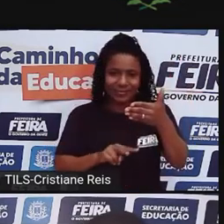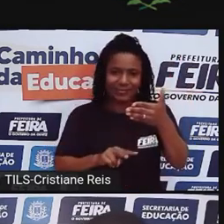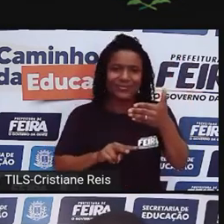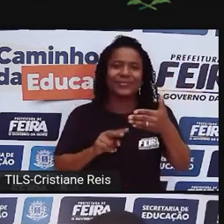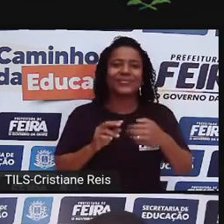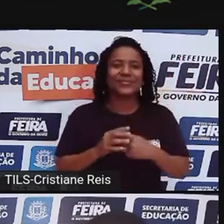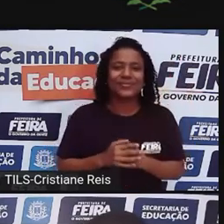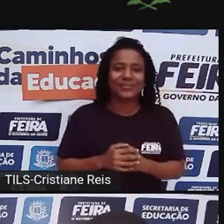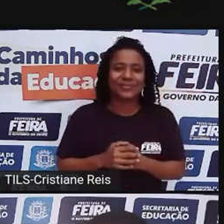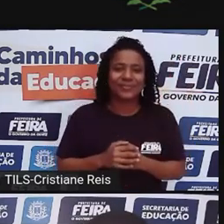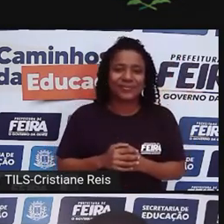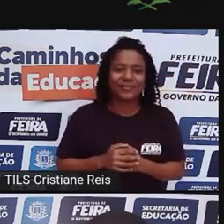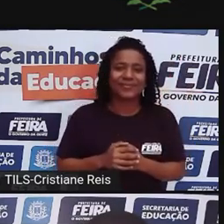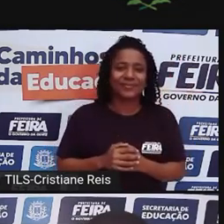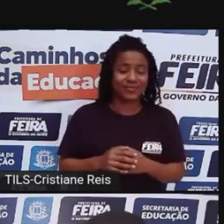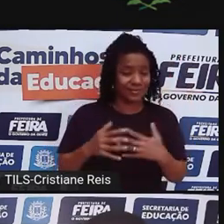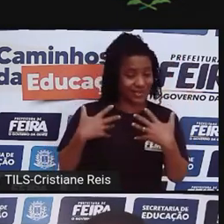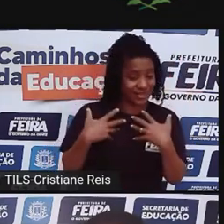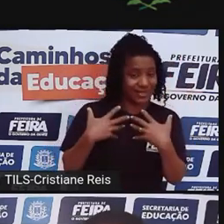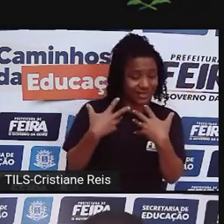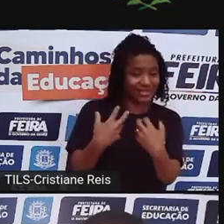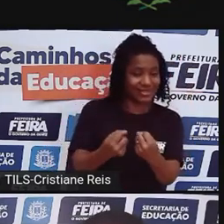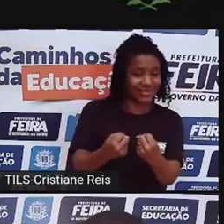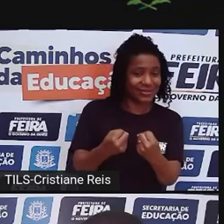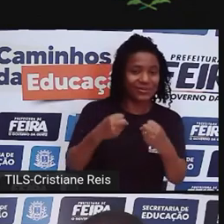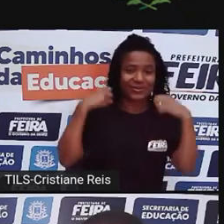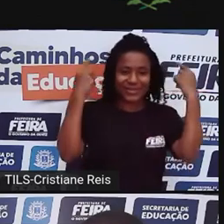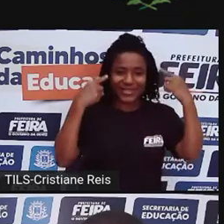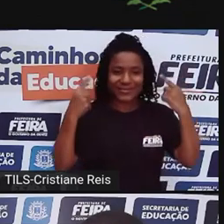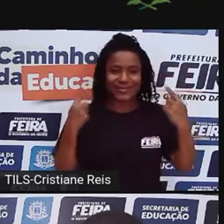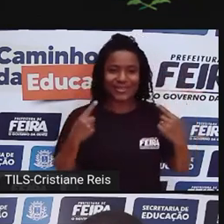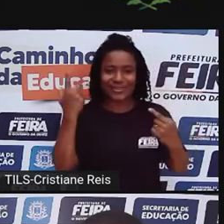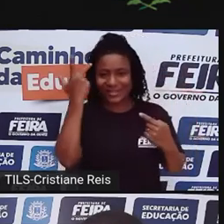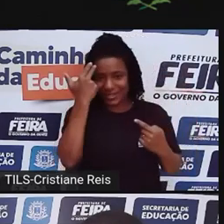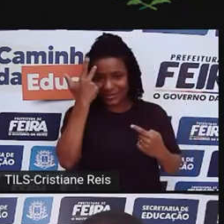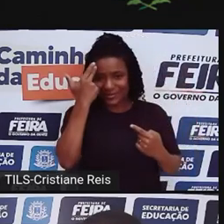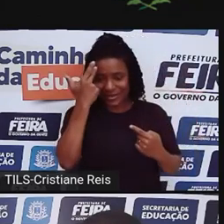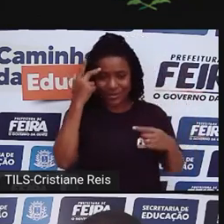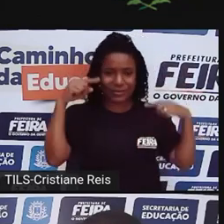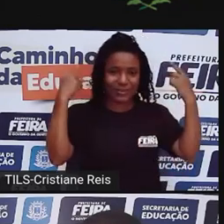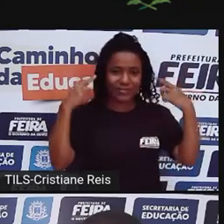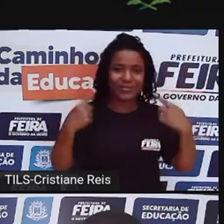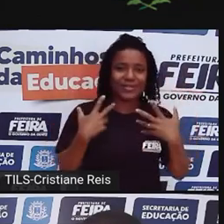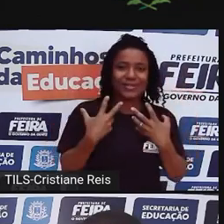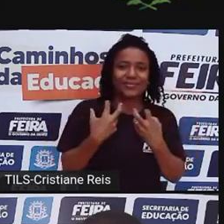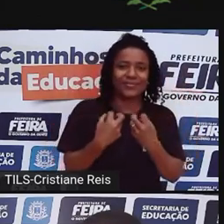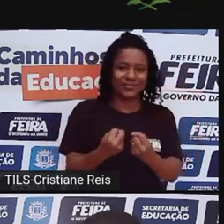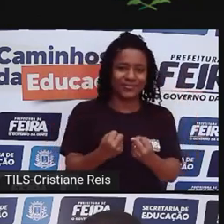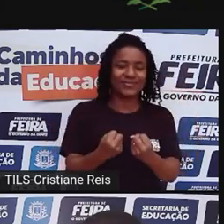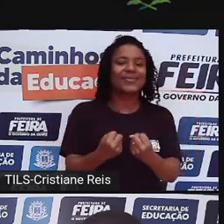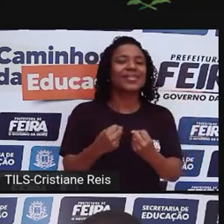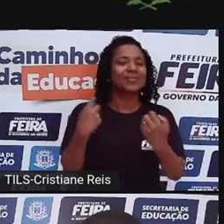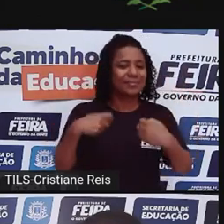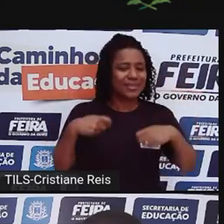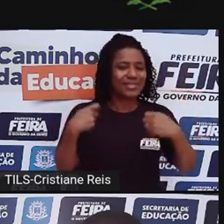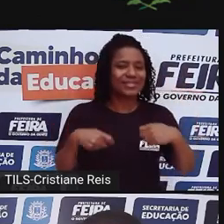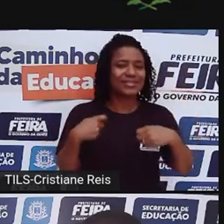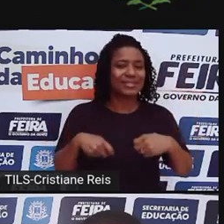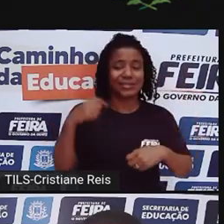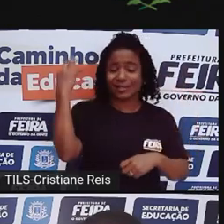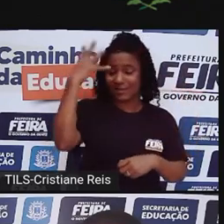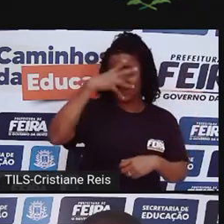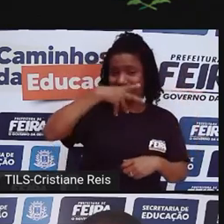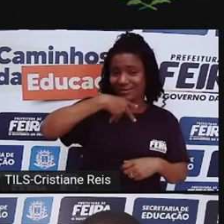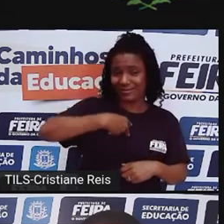seguinte: a aceitação do cabelo natural vai muito além de um cabelo. É você entender que você pode ser linda